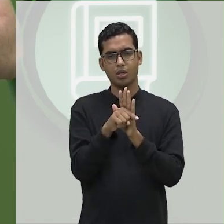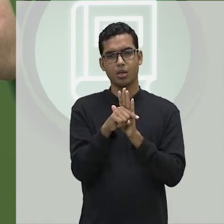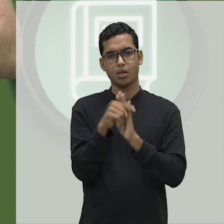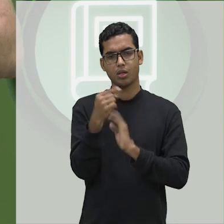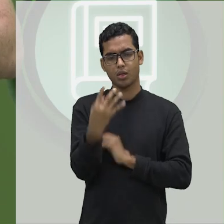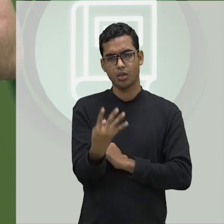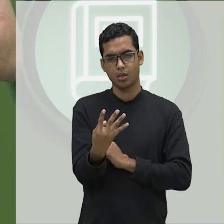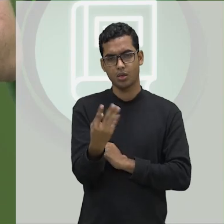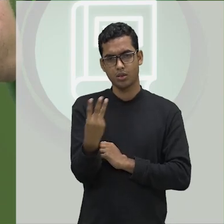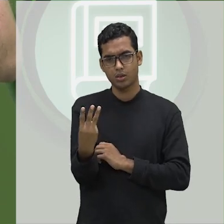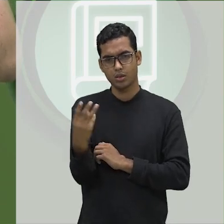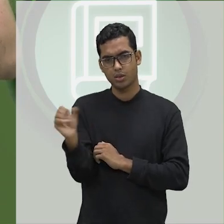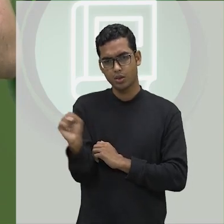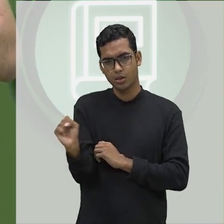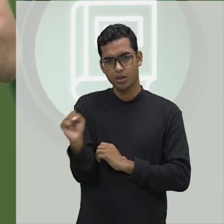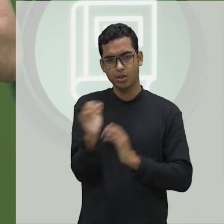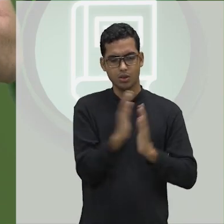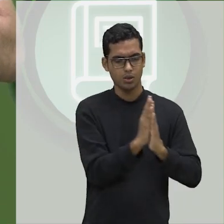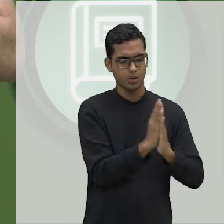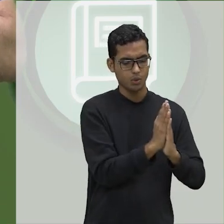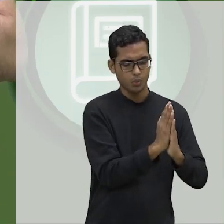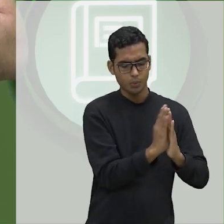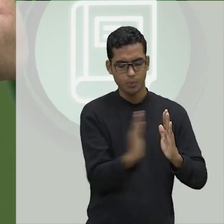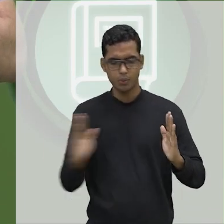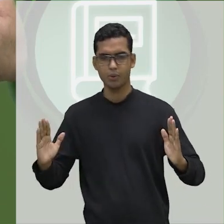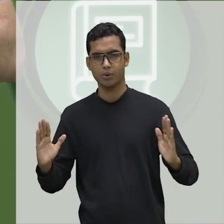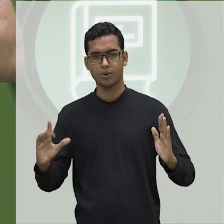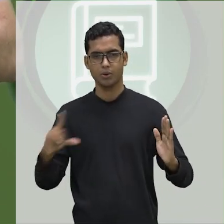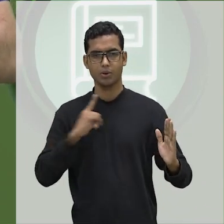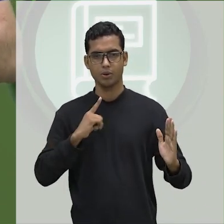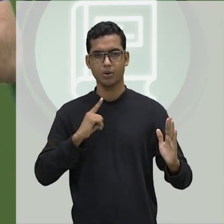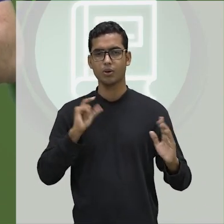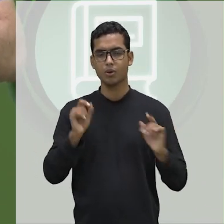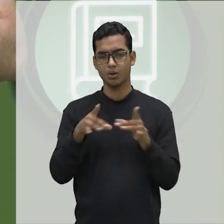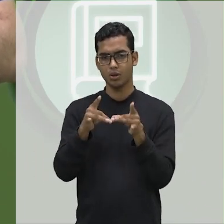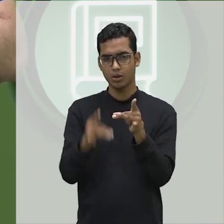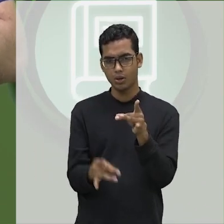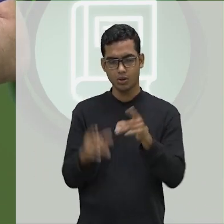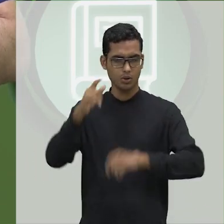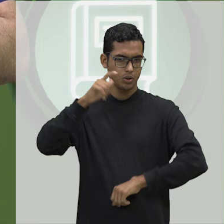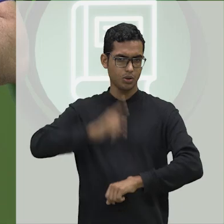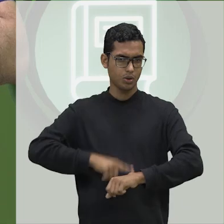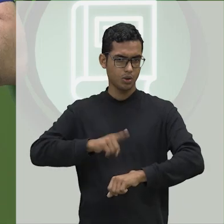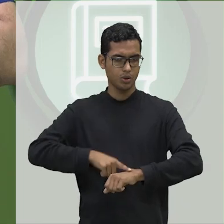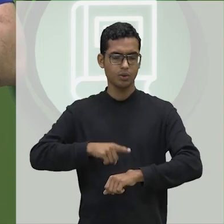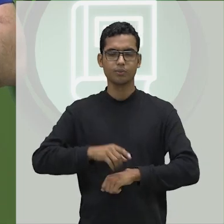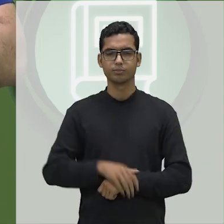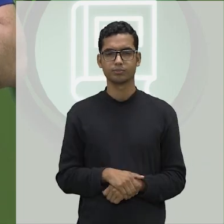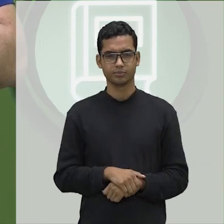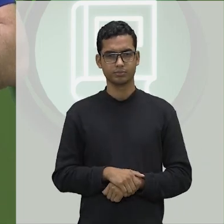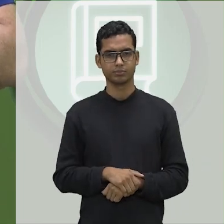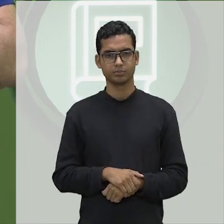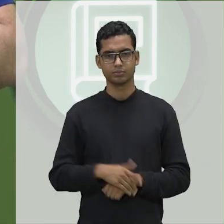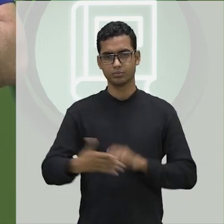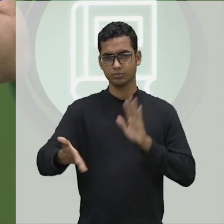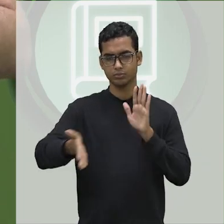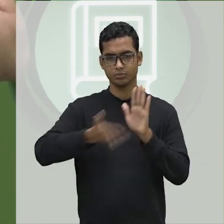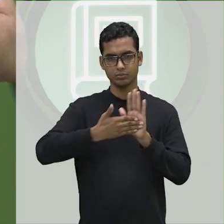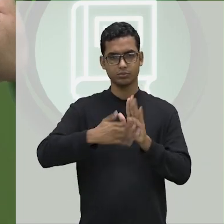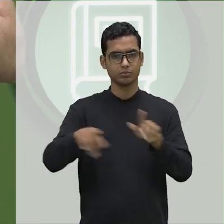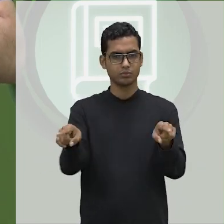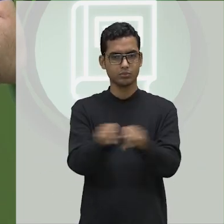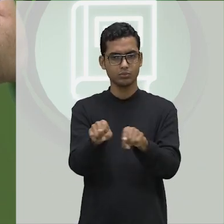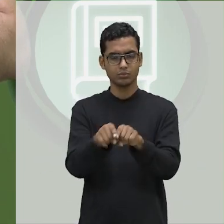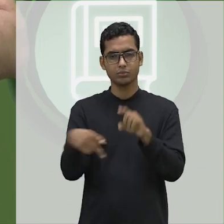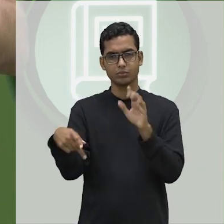43 segundos para frente, nós temos ali uma descrição temporal. Essa resposta, inclusive, foi proposta também por